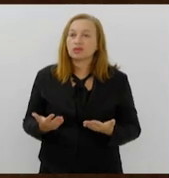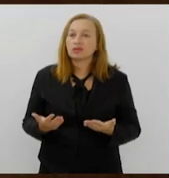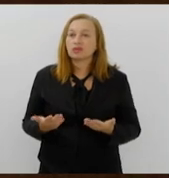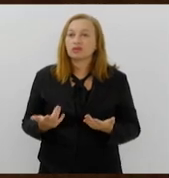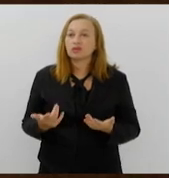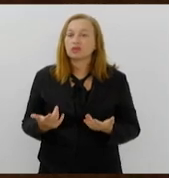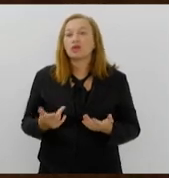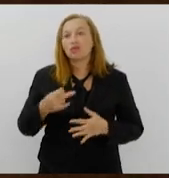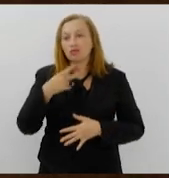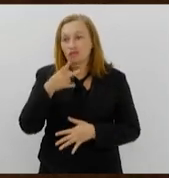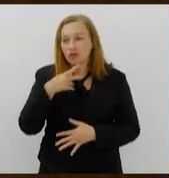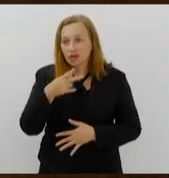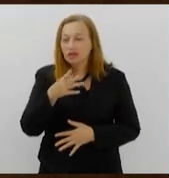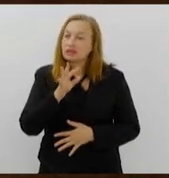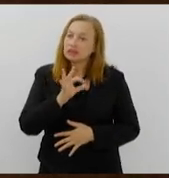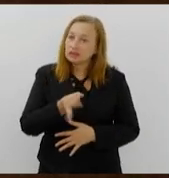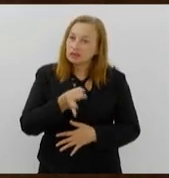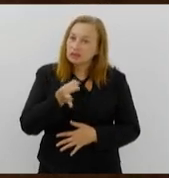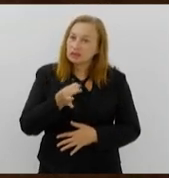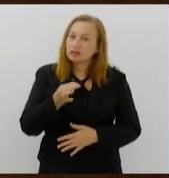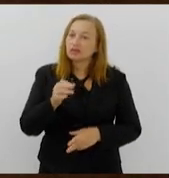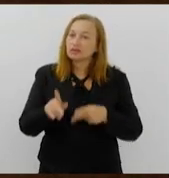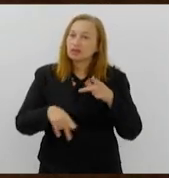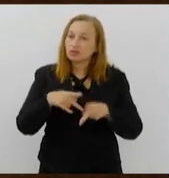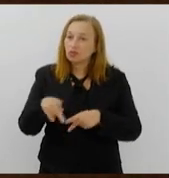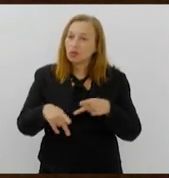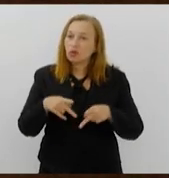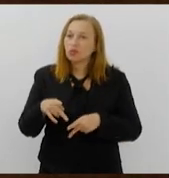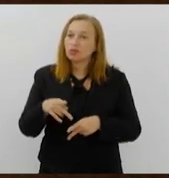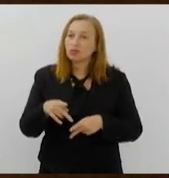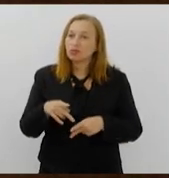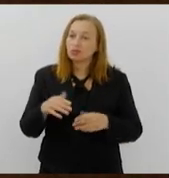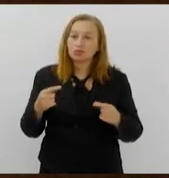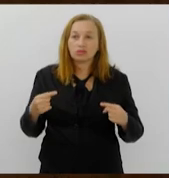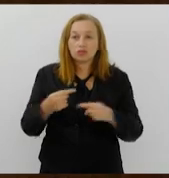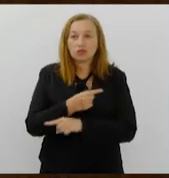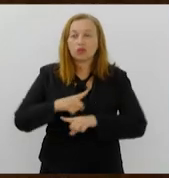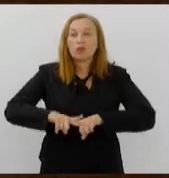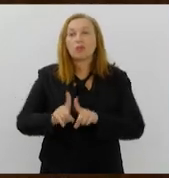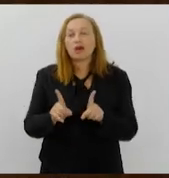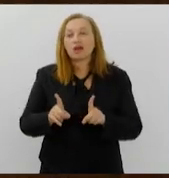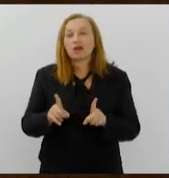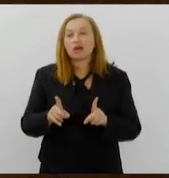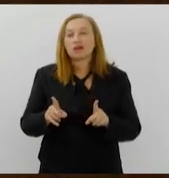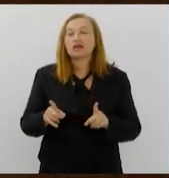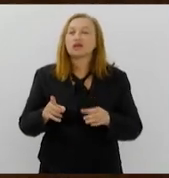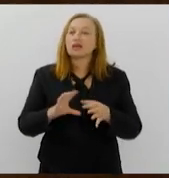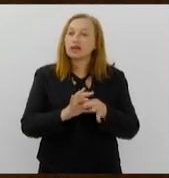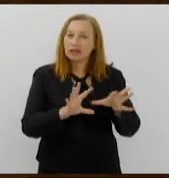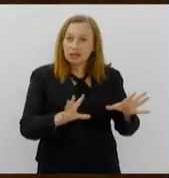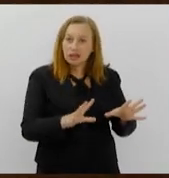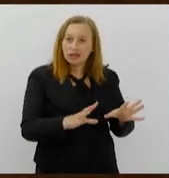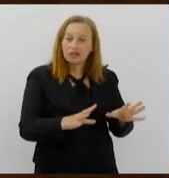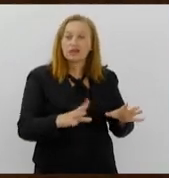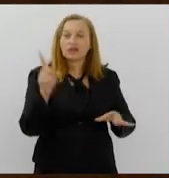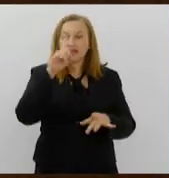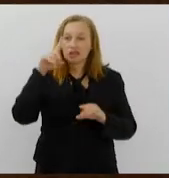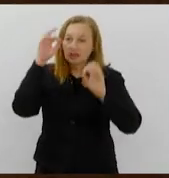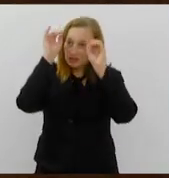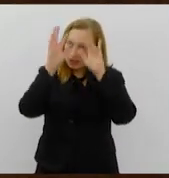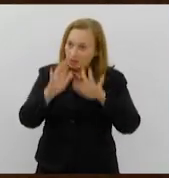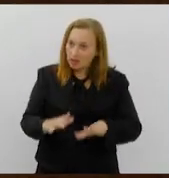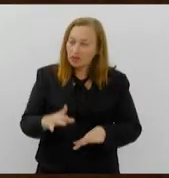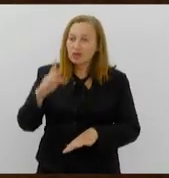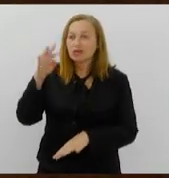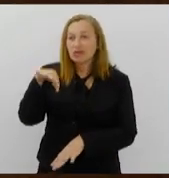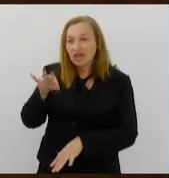da onde eu falei, e tenho certeza que a população, infelizmente, não concordou. Mas fique à vontade, Vossa Excelência. Não, Deus abençoe lá o